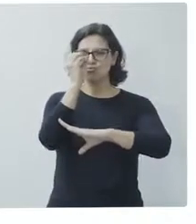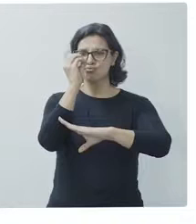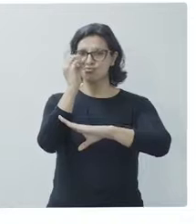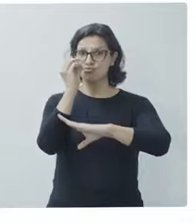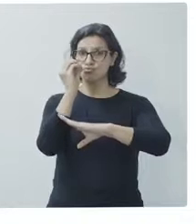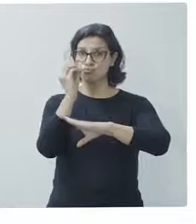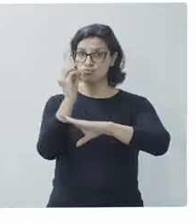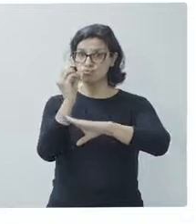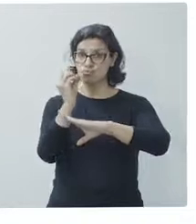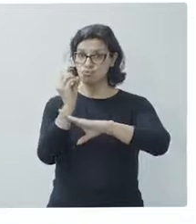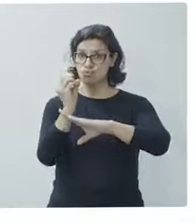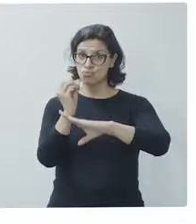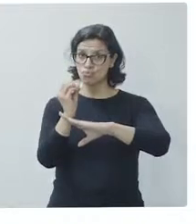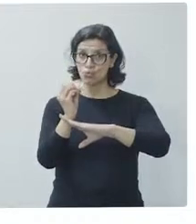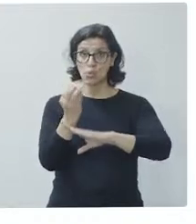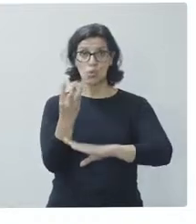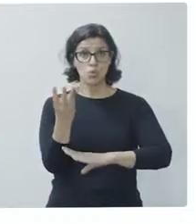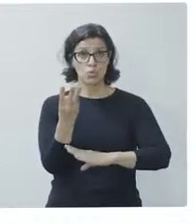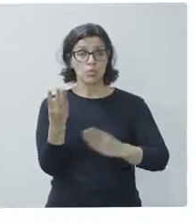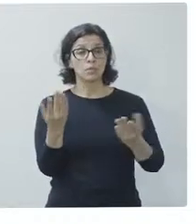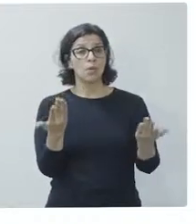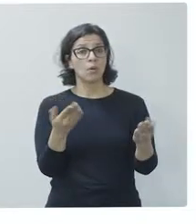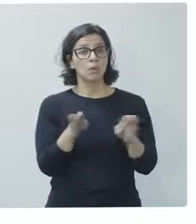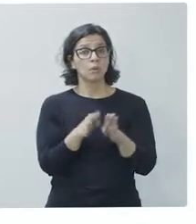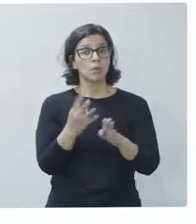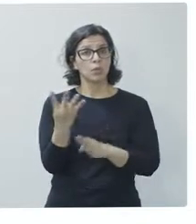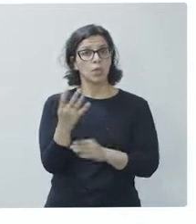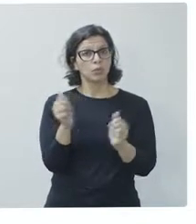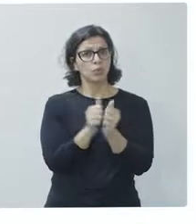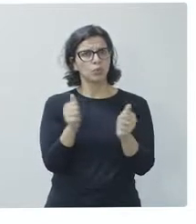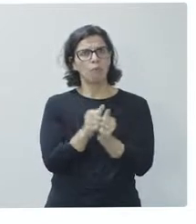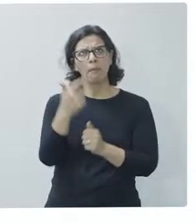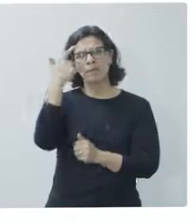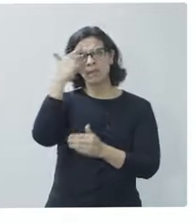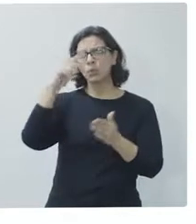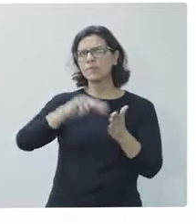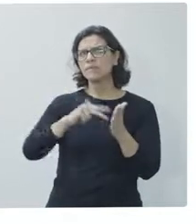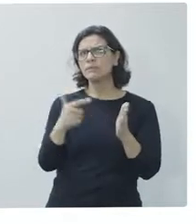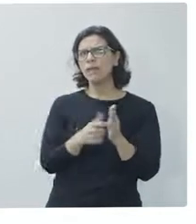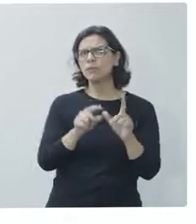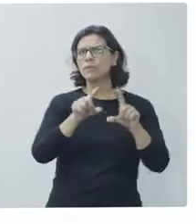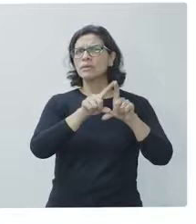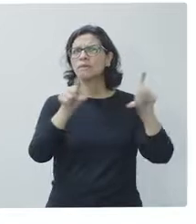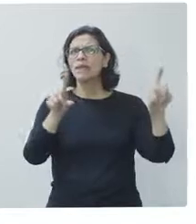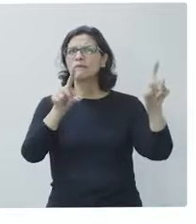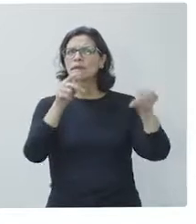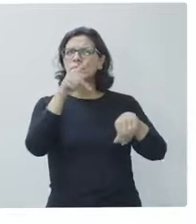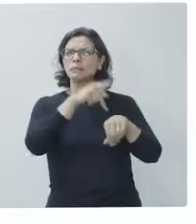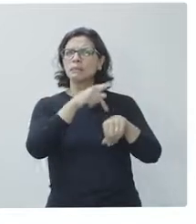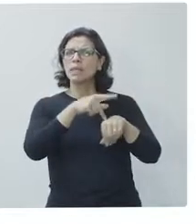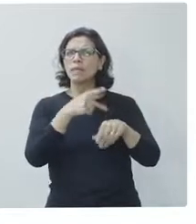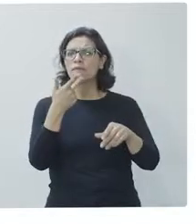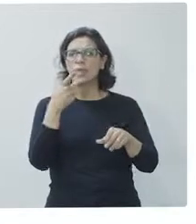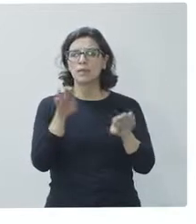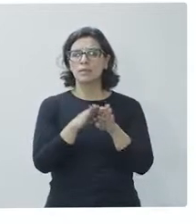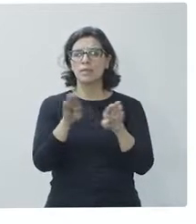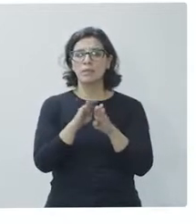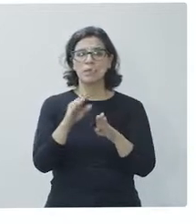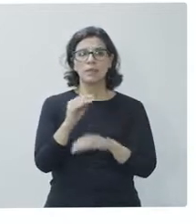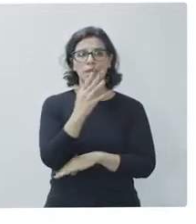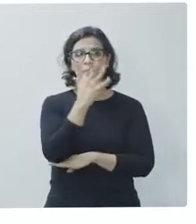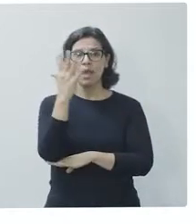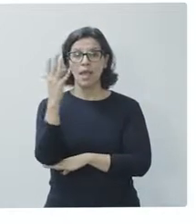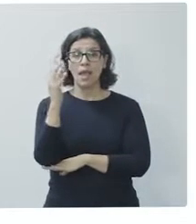céu. Eles começaram então a refletir sobre o significado da mensagem na pedra, e a Mata foi a